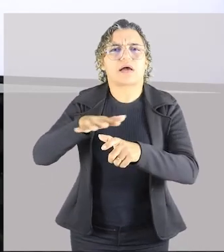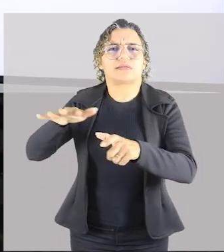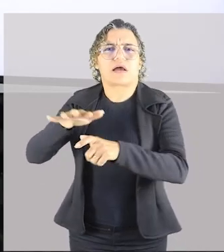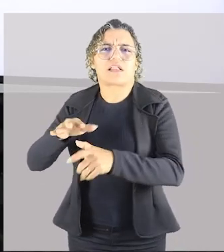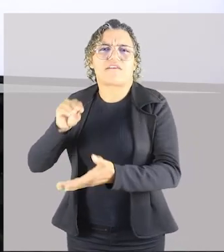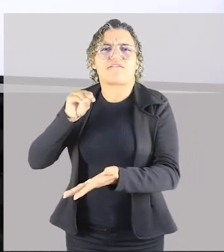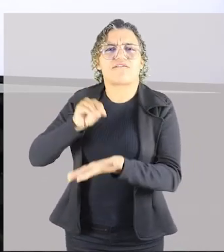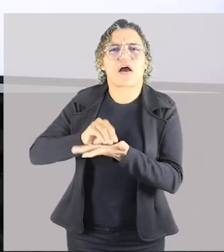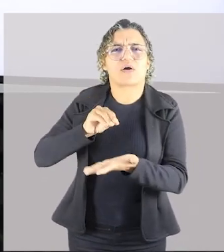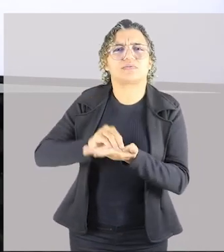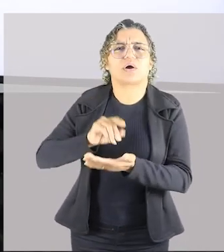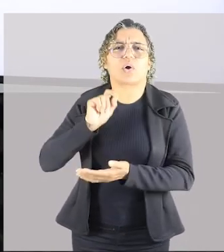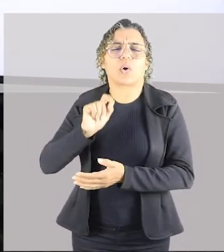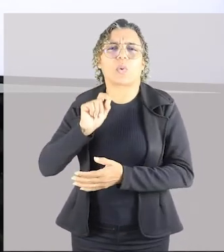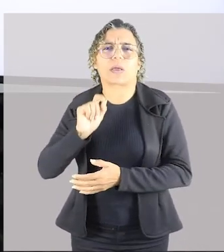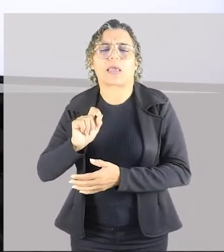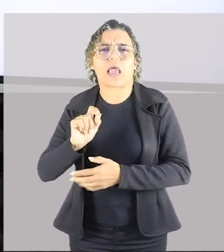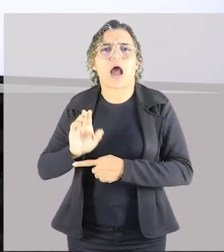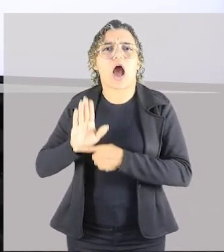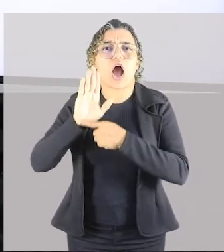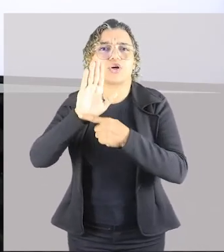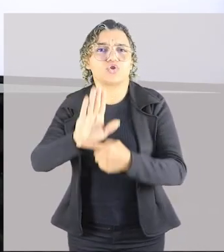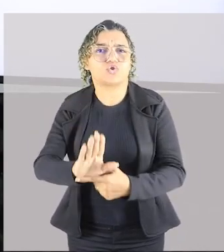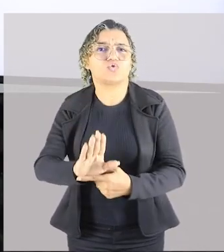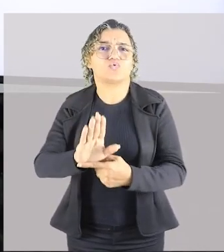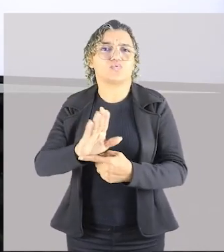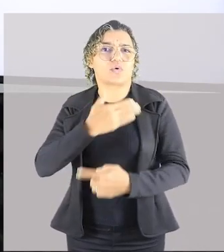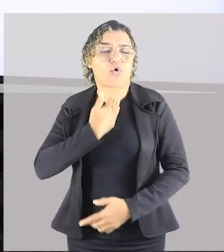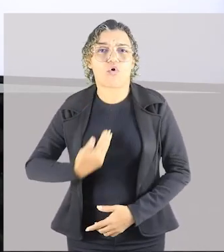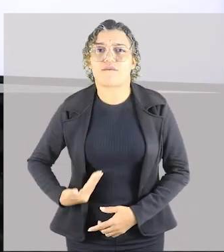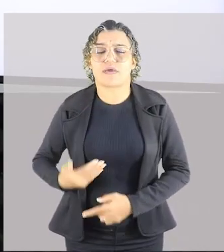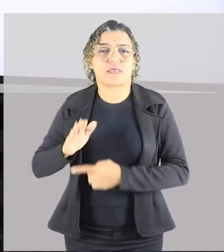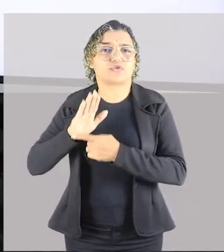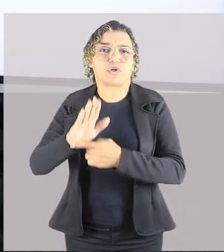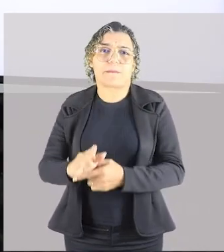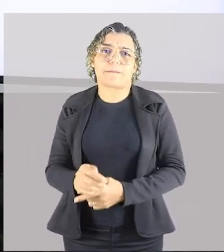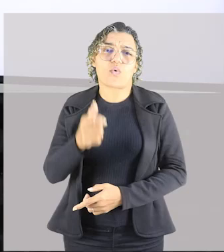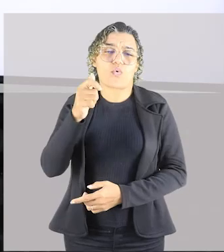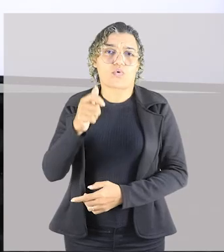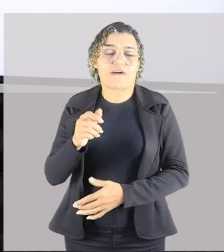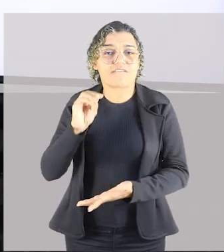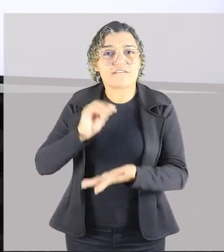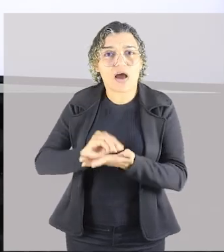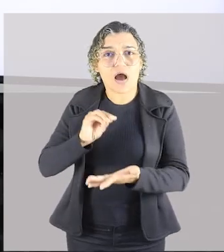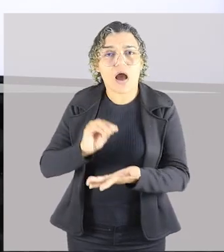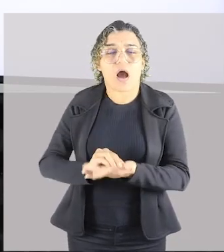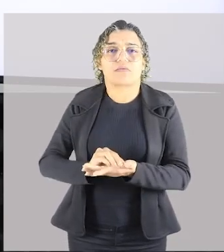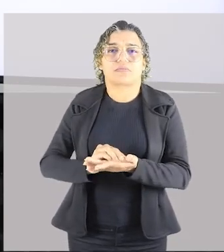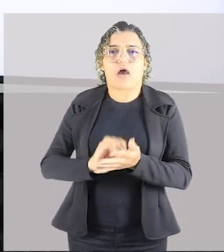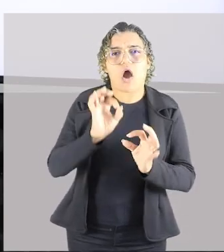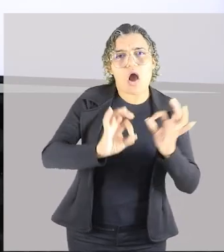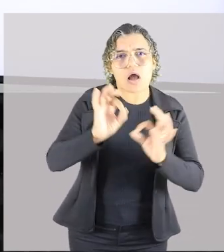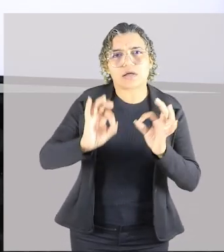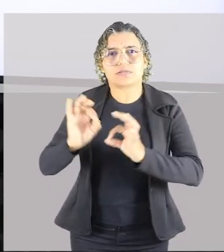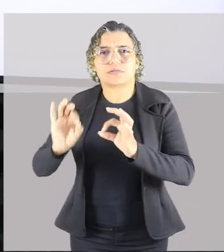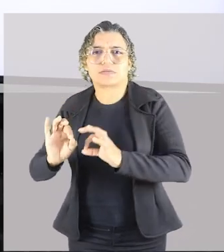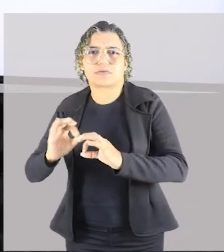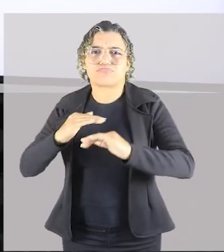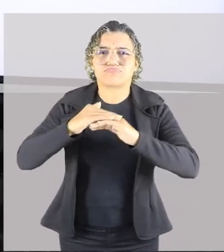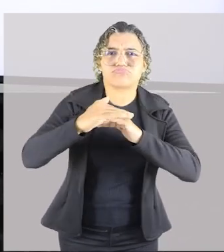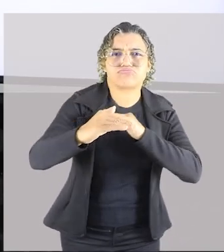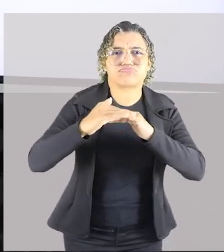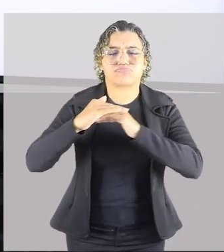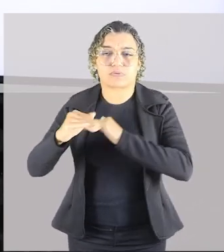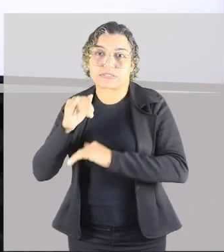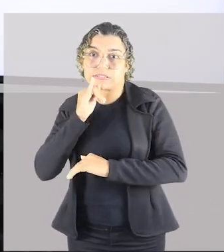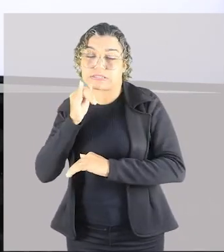ou a pouca presença do poder público, a falta de infraestrutura. Como eu te falei, um problema central dessas cidades que